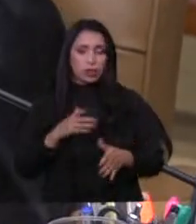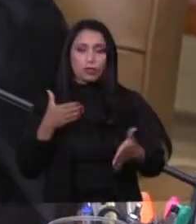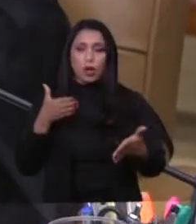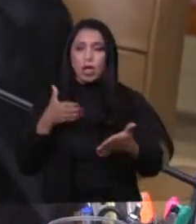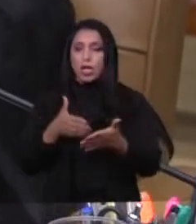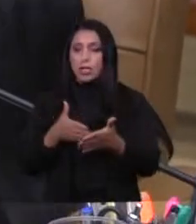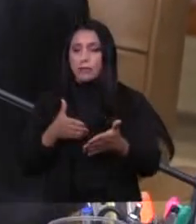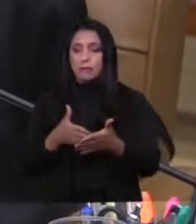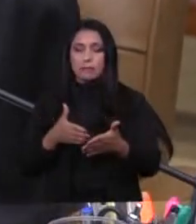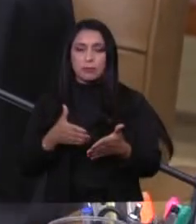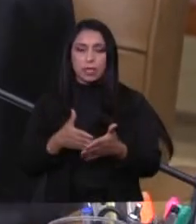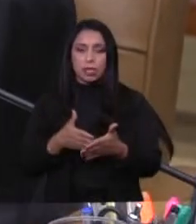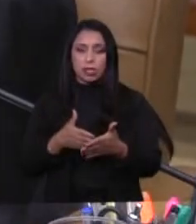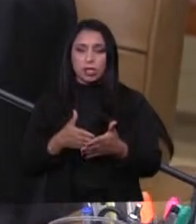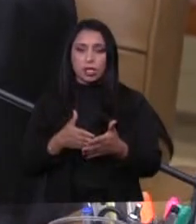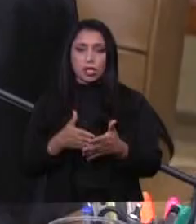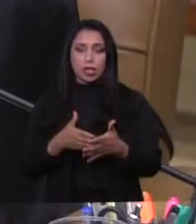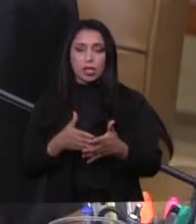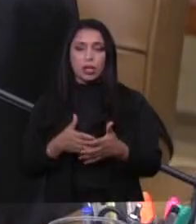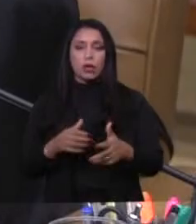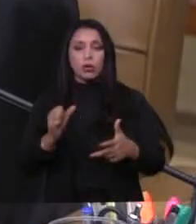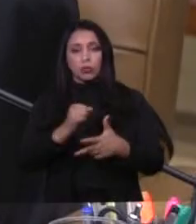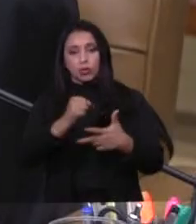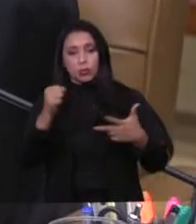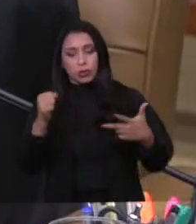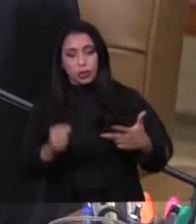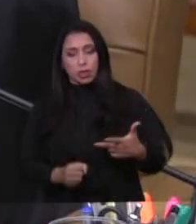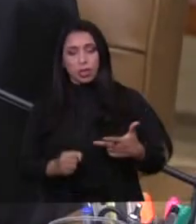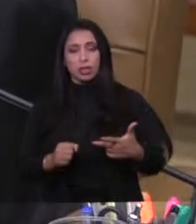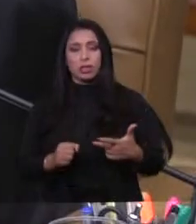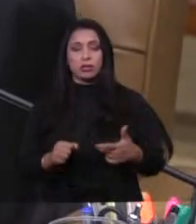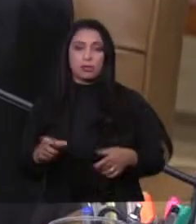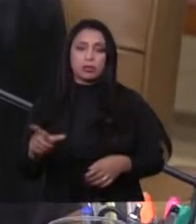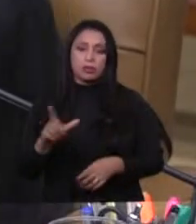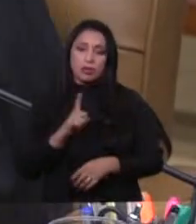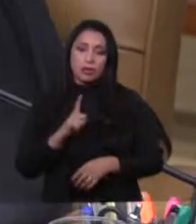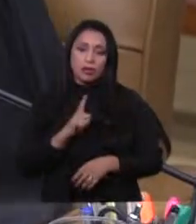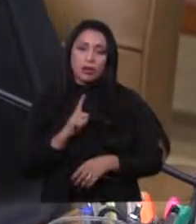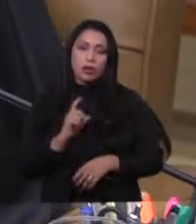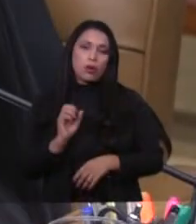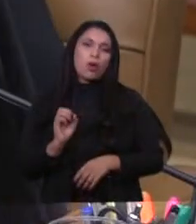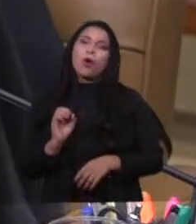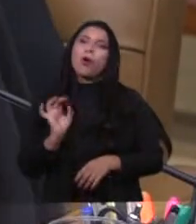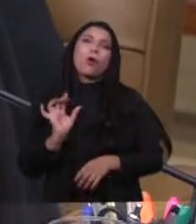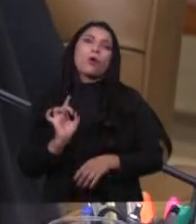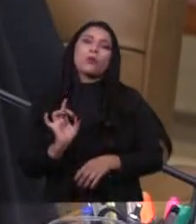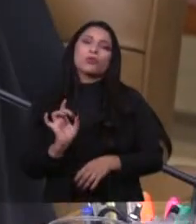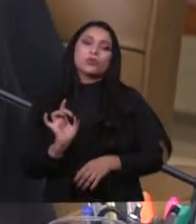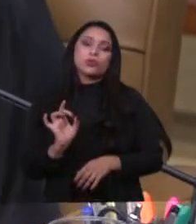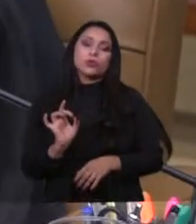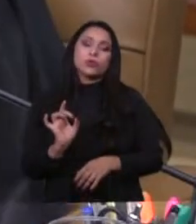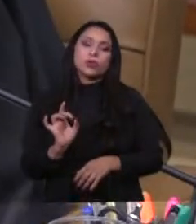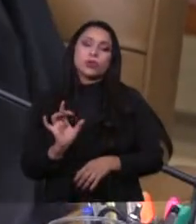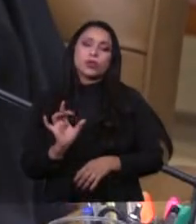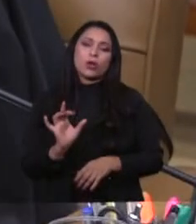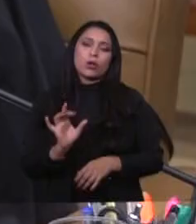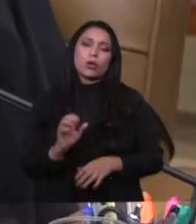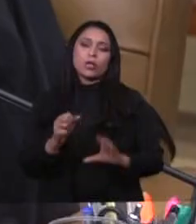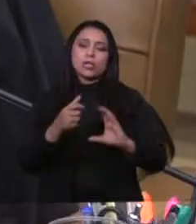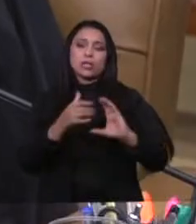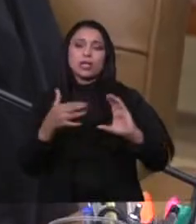impedir ou restringir o exercício dos poderes constituídos, ou ficou apenas dentro das